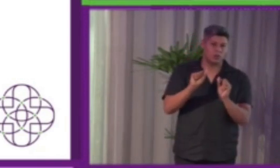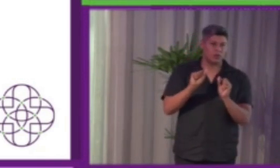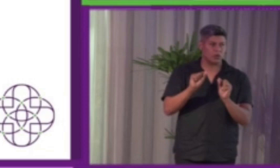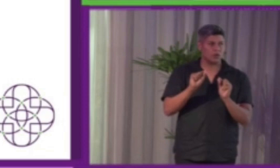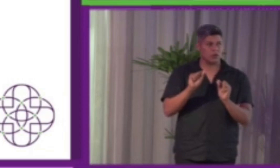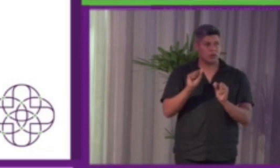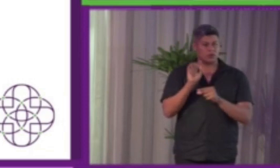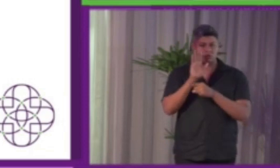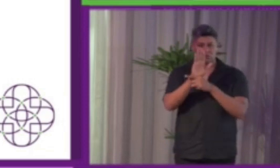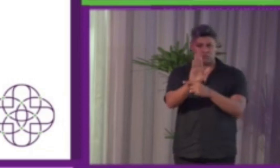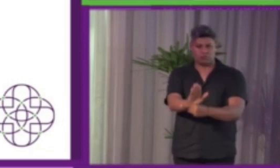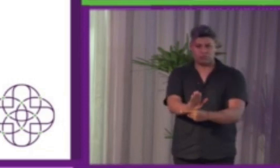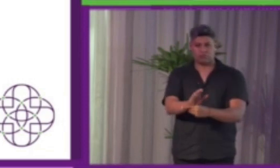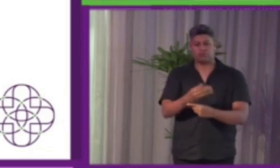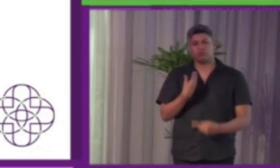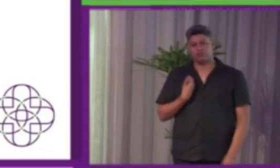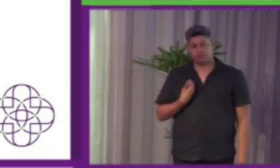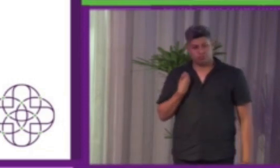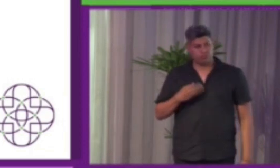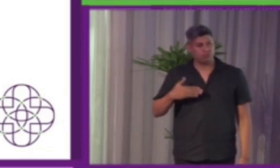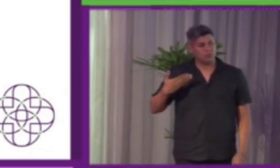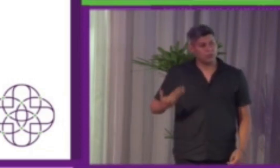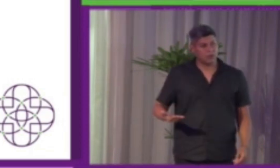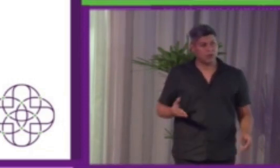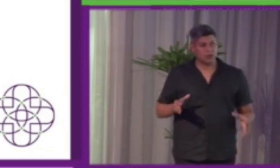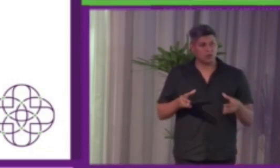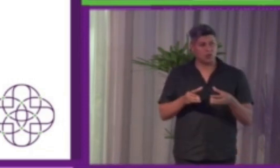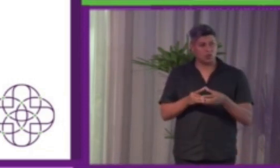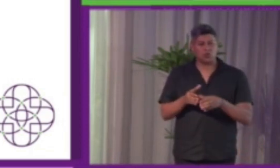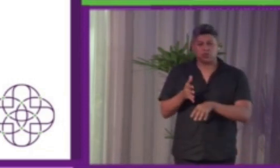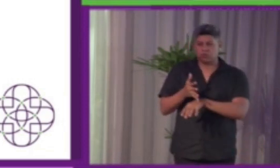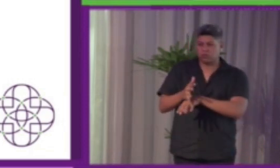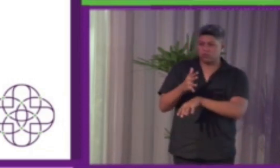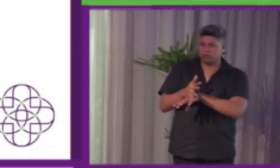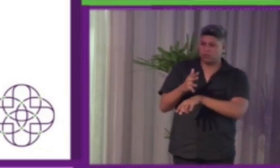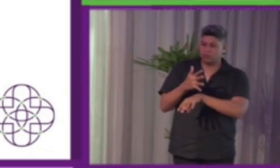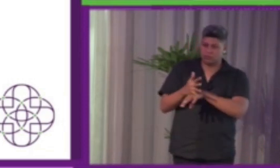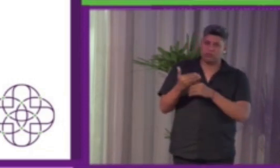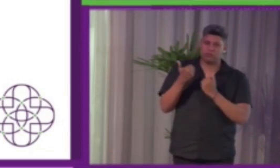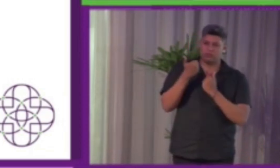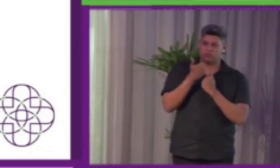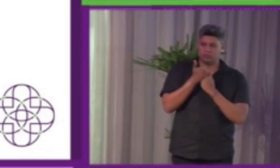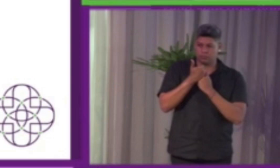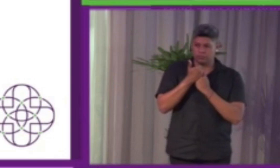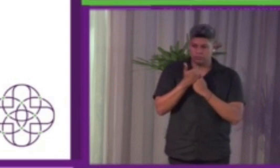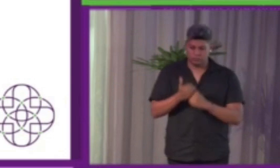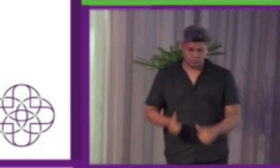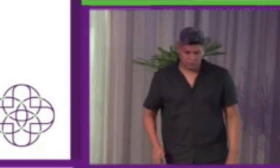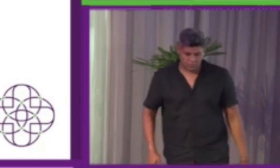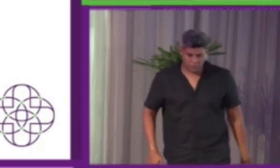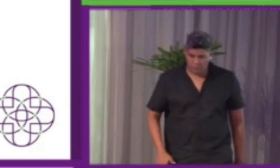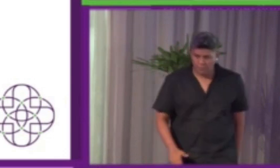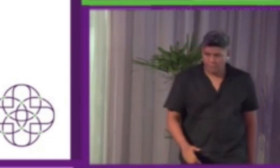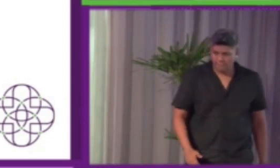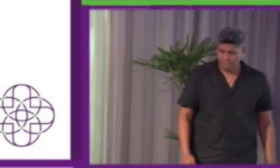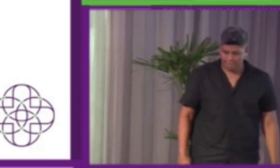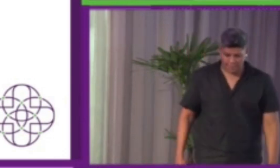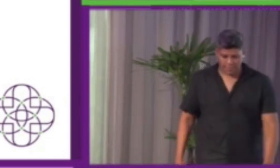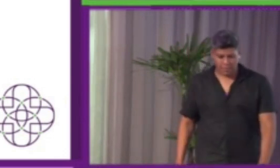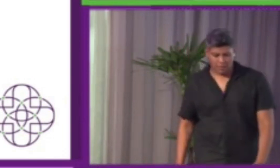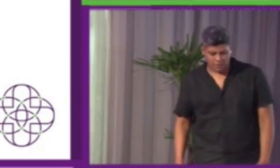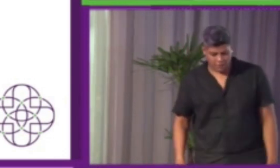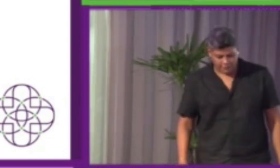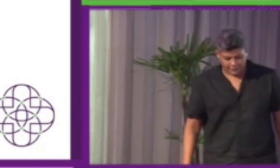custo-efetividade explícito. Então, esse movimento de capacitação dos membros da Conitec começou desde 2020, tá? Então, foram